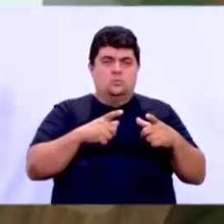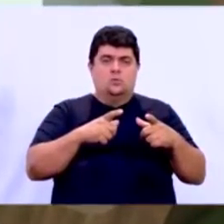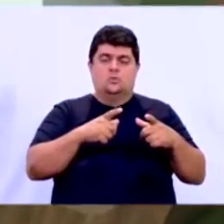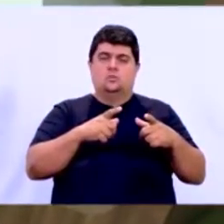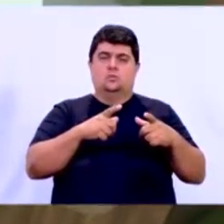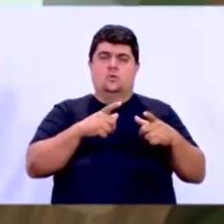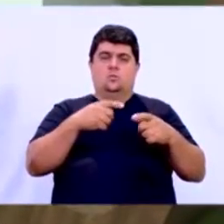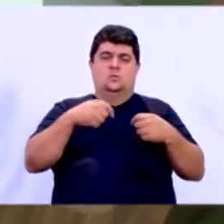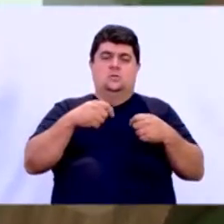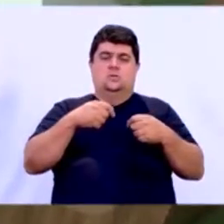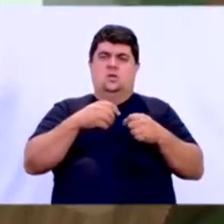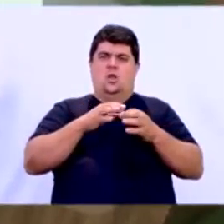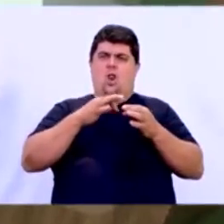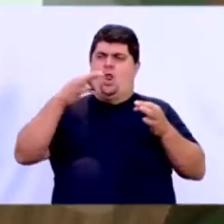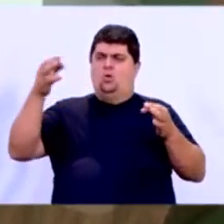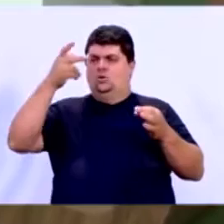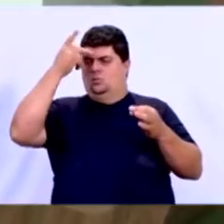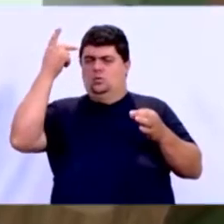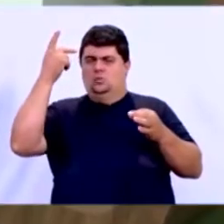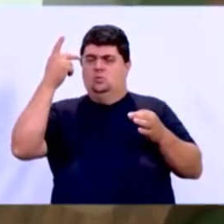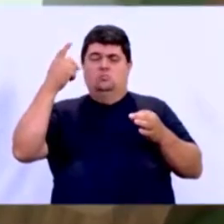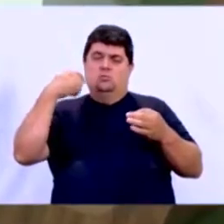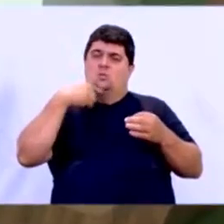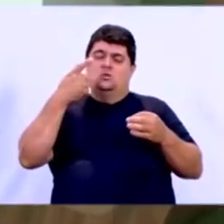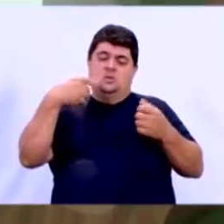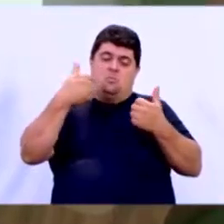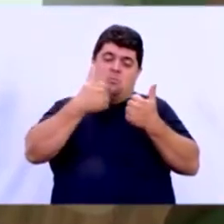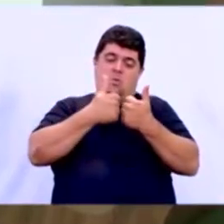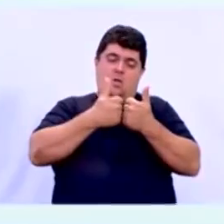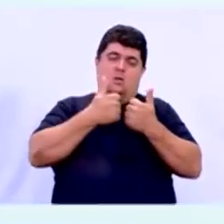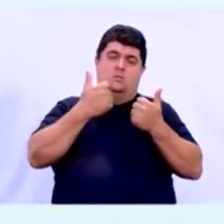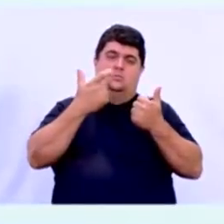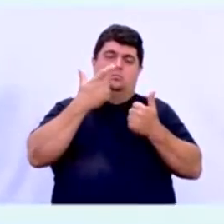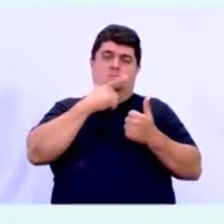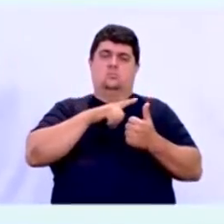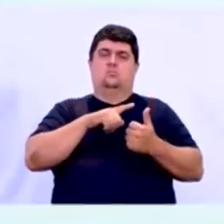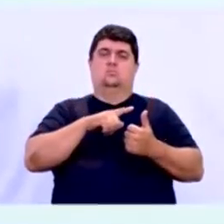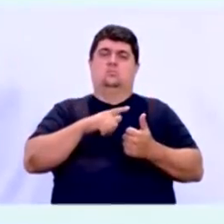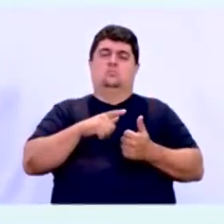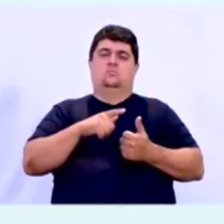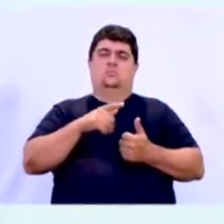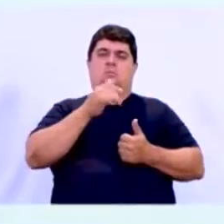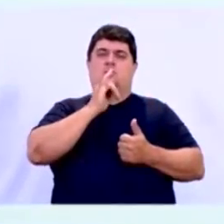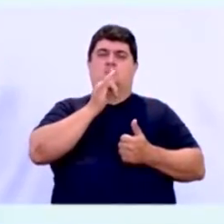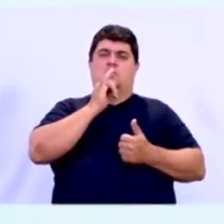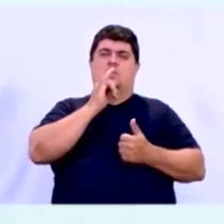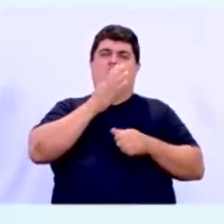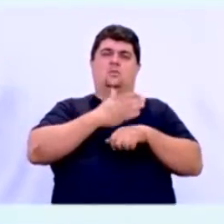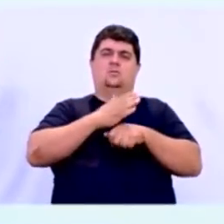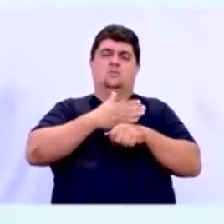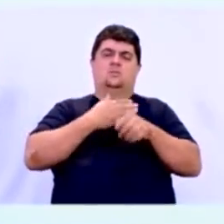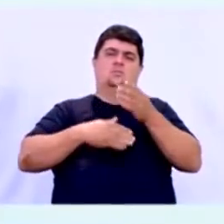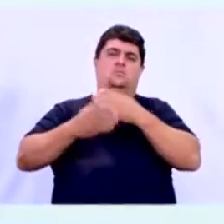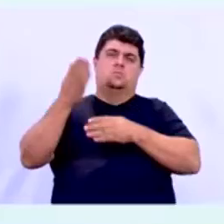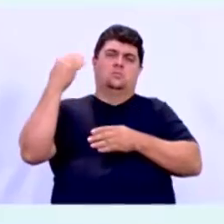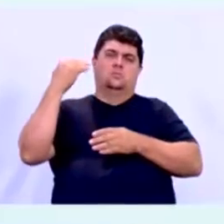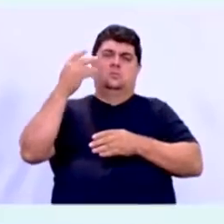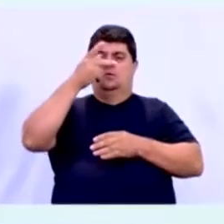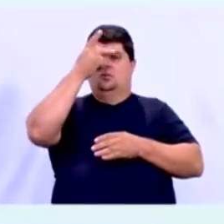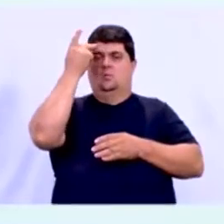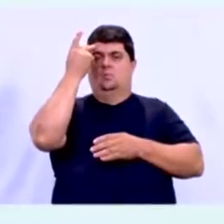essa questão da localização. Então, é importante. Lembra daquele exemplo que a gente trouxe também na atividade, da pessoa como